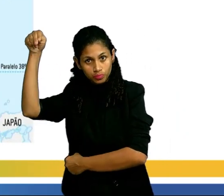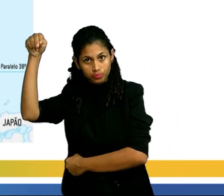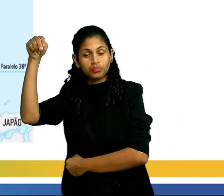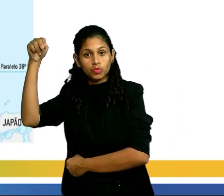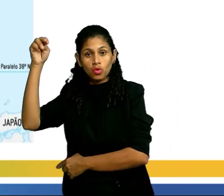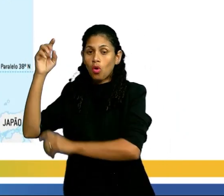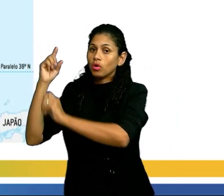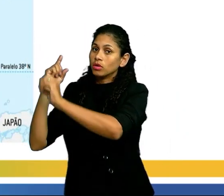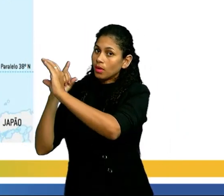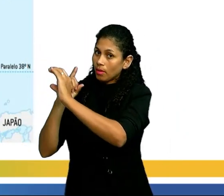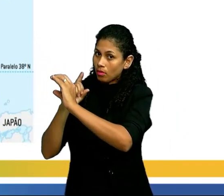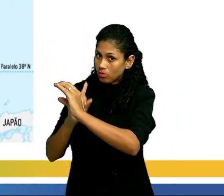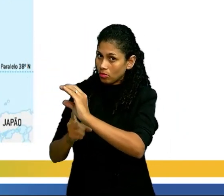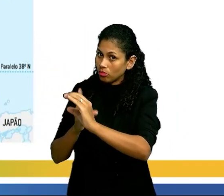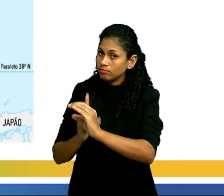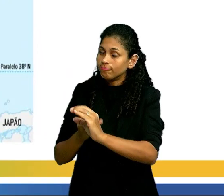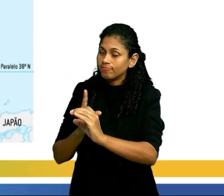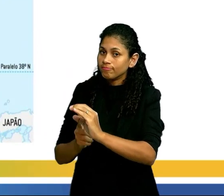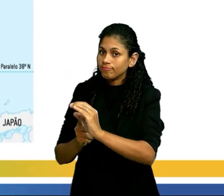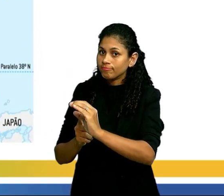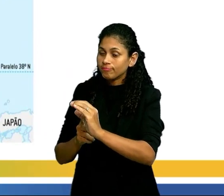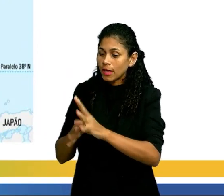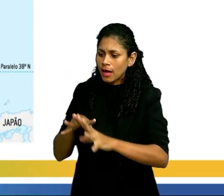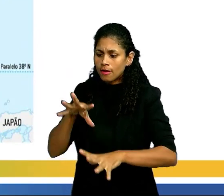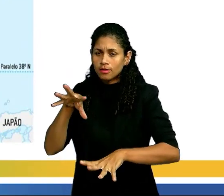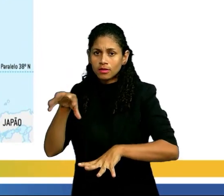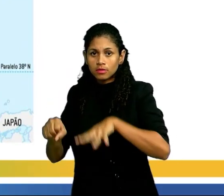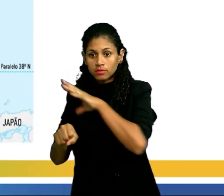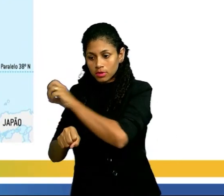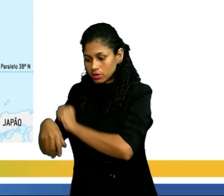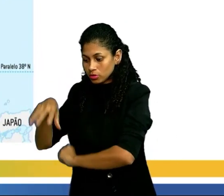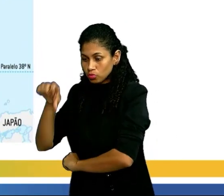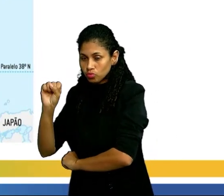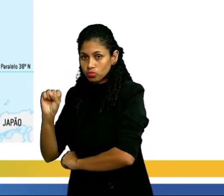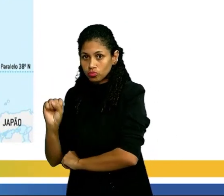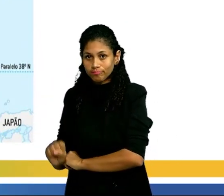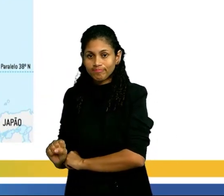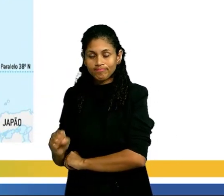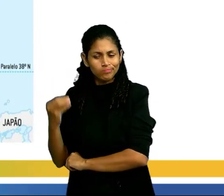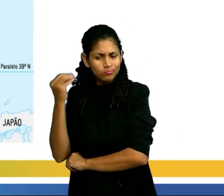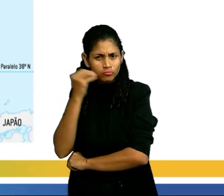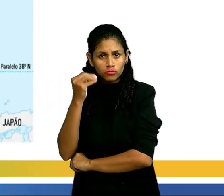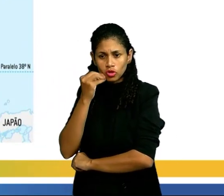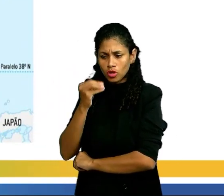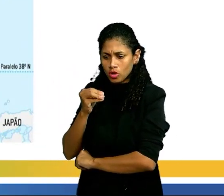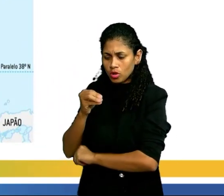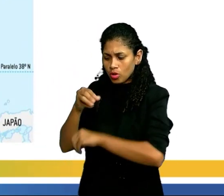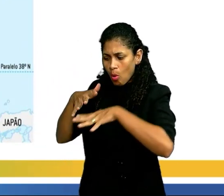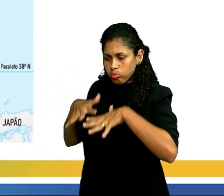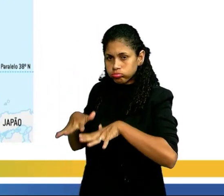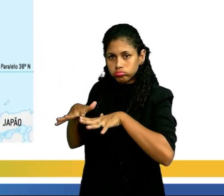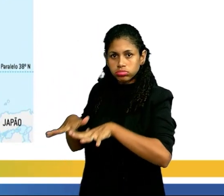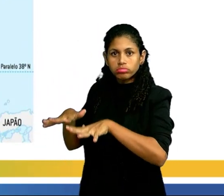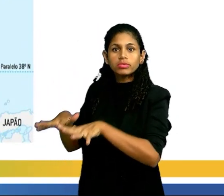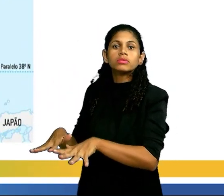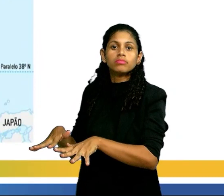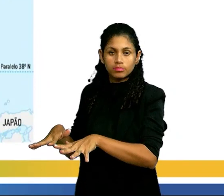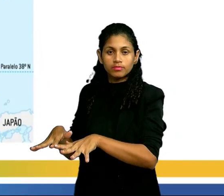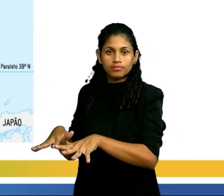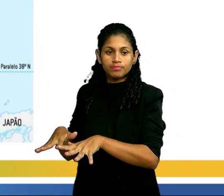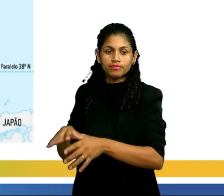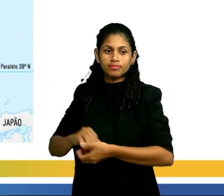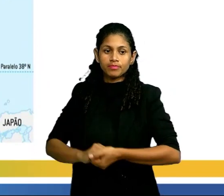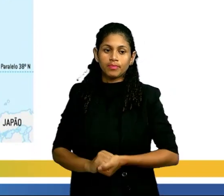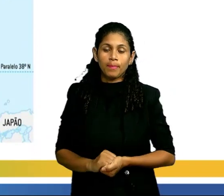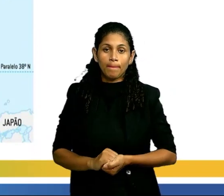comunista, vai invadir a parte sul, tentando expandir os ideais comunistas e o governo comunista,